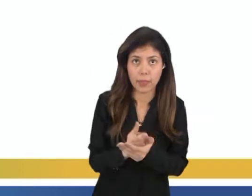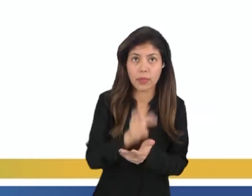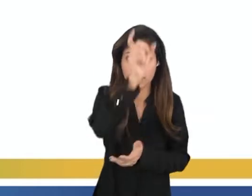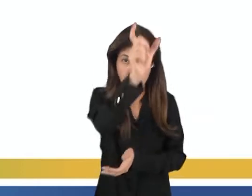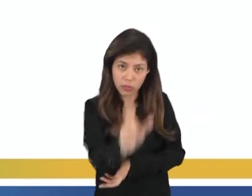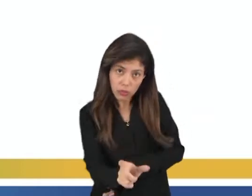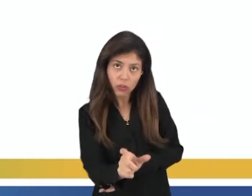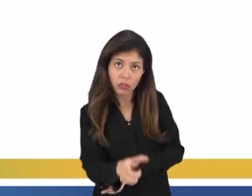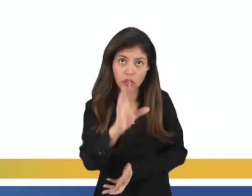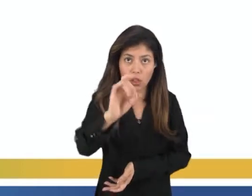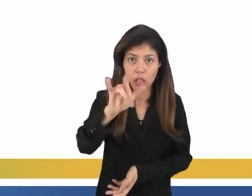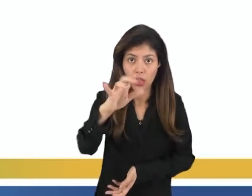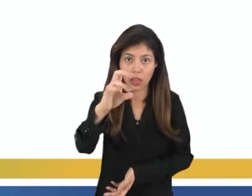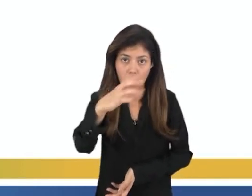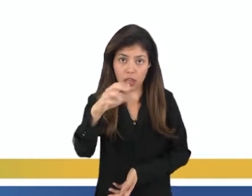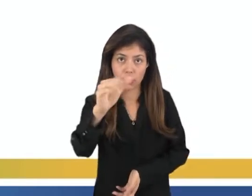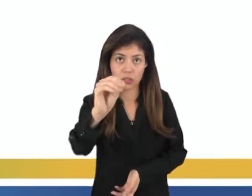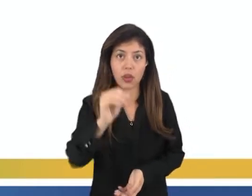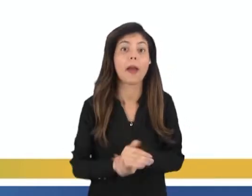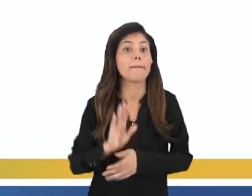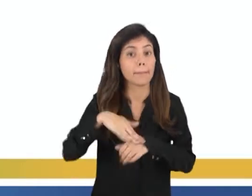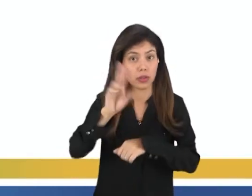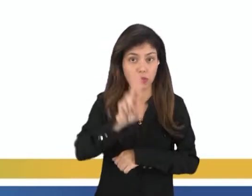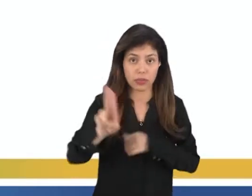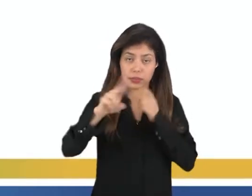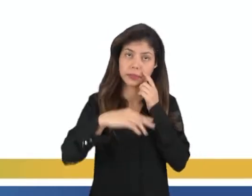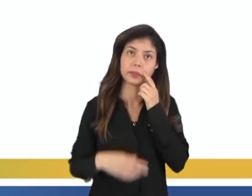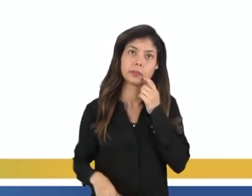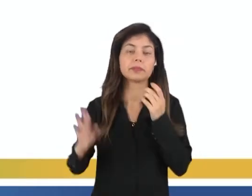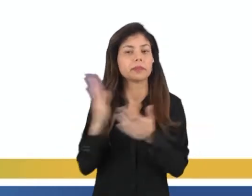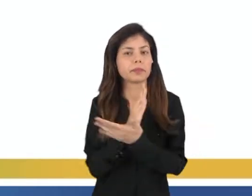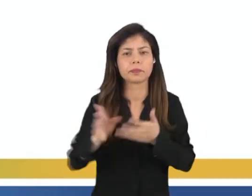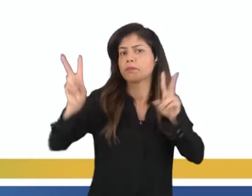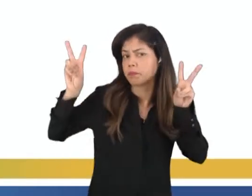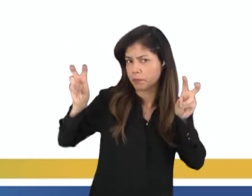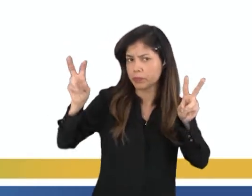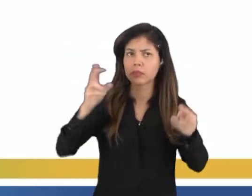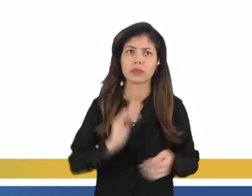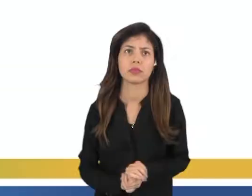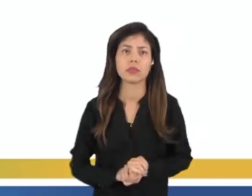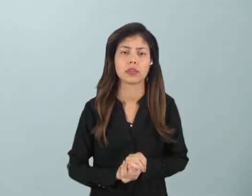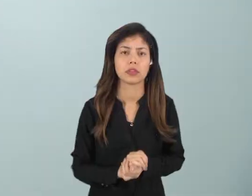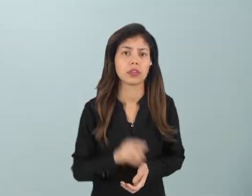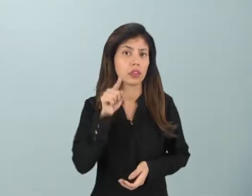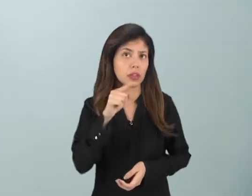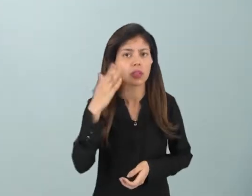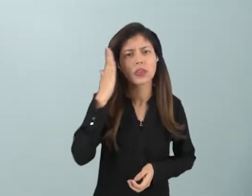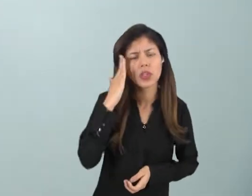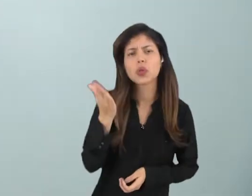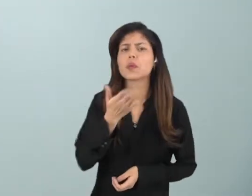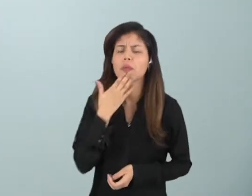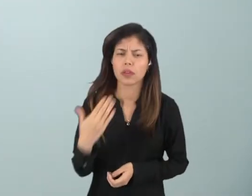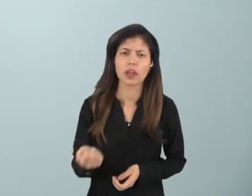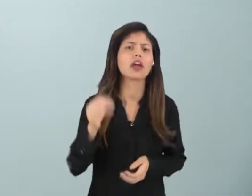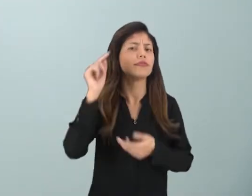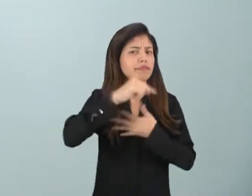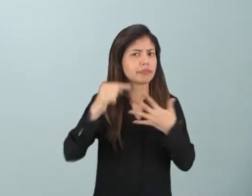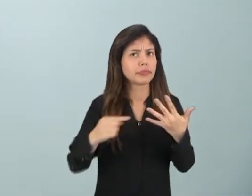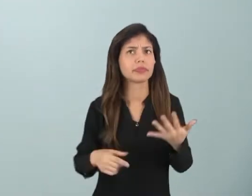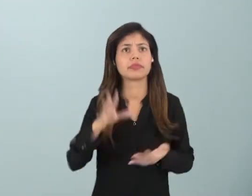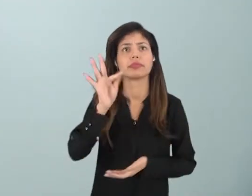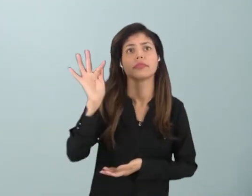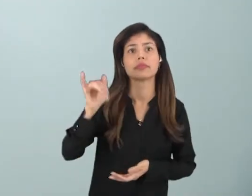tá? Essa geralmente é a que é mais usada. Vamos conhecer alguns termos e vocês entenderem um pouquinho melhor esses tipos